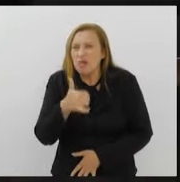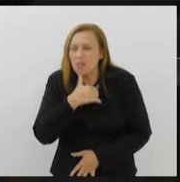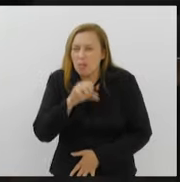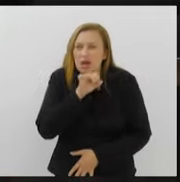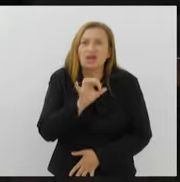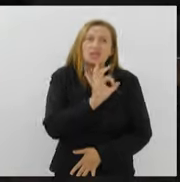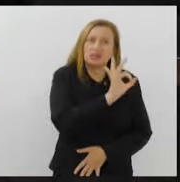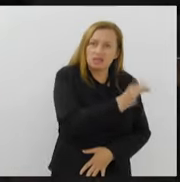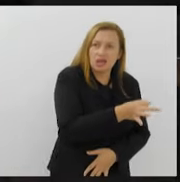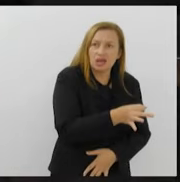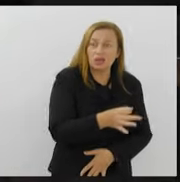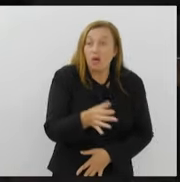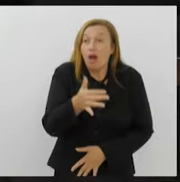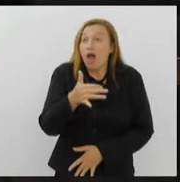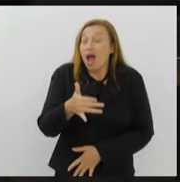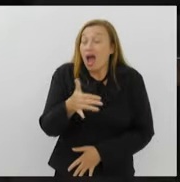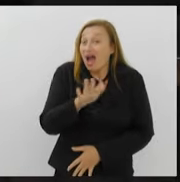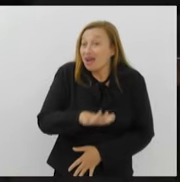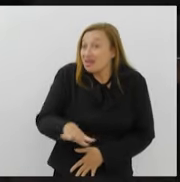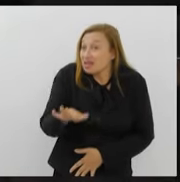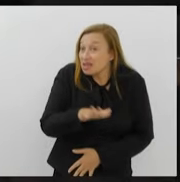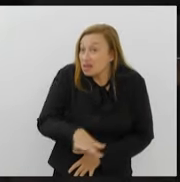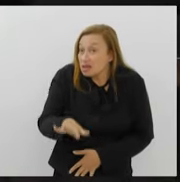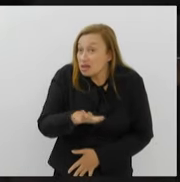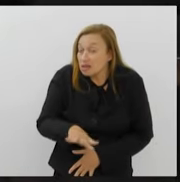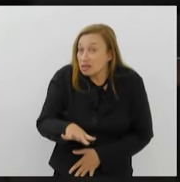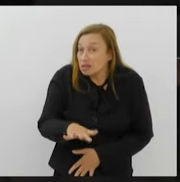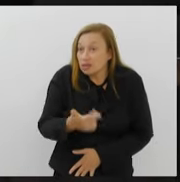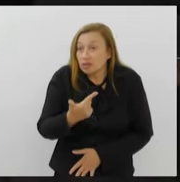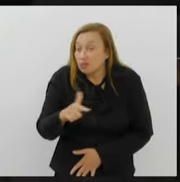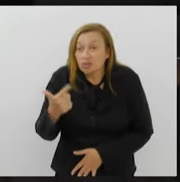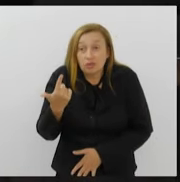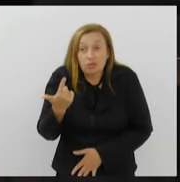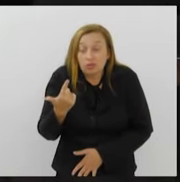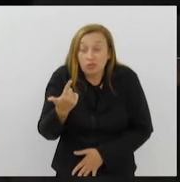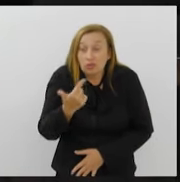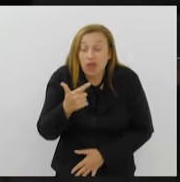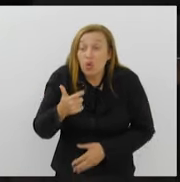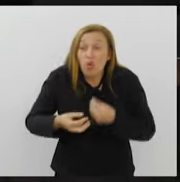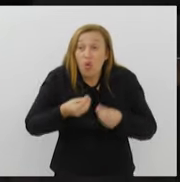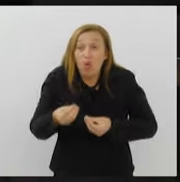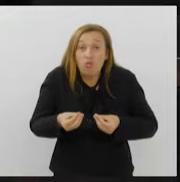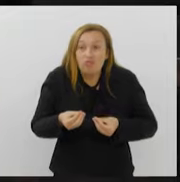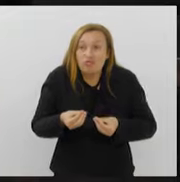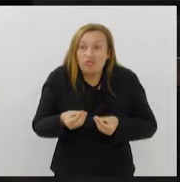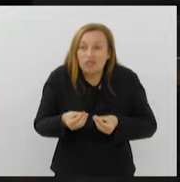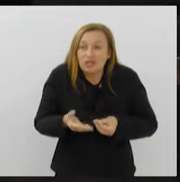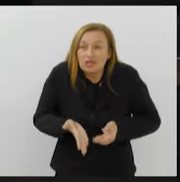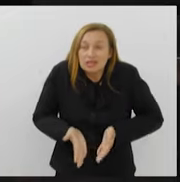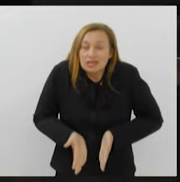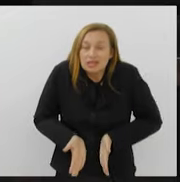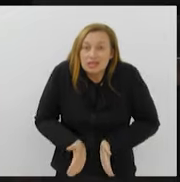A criança que não tem condição de dar luz, ela não está